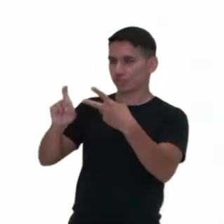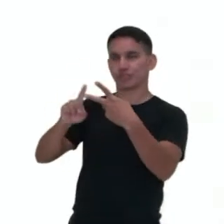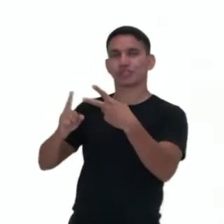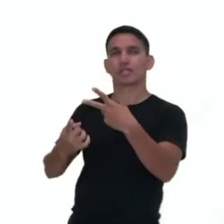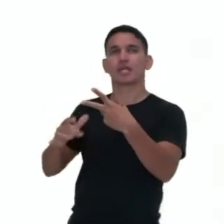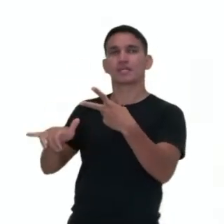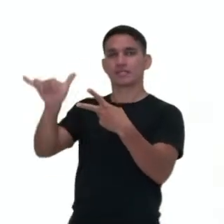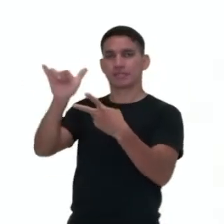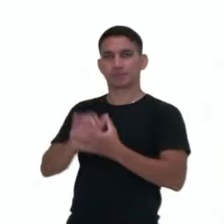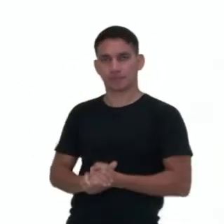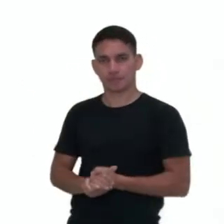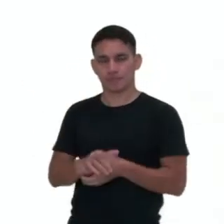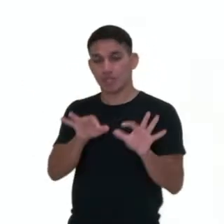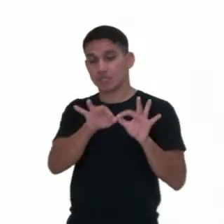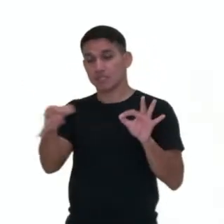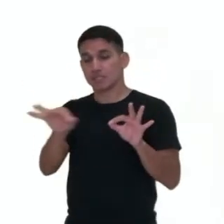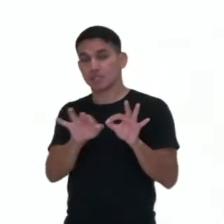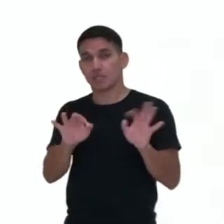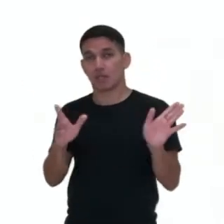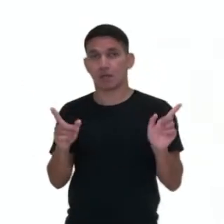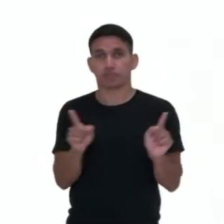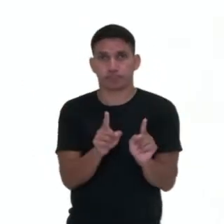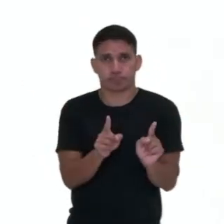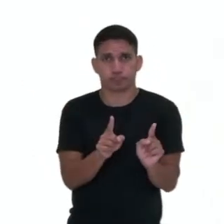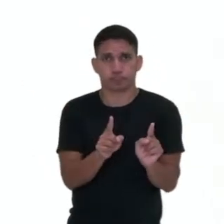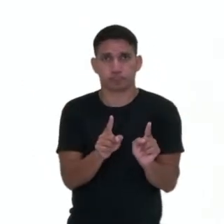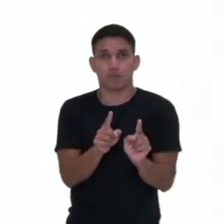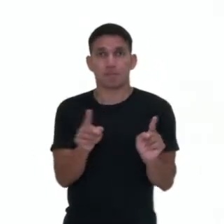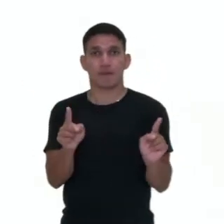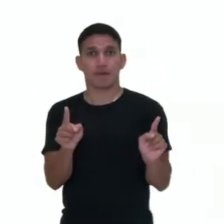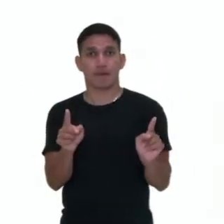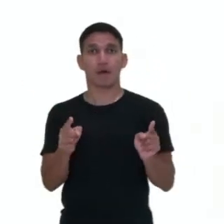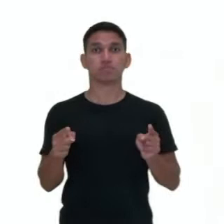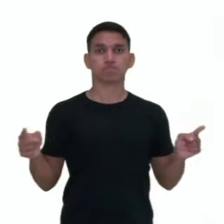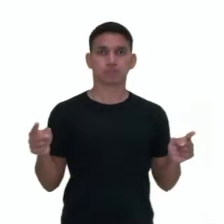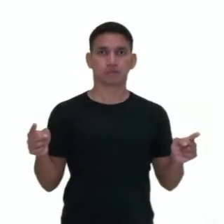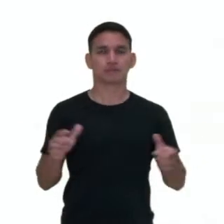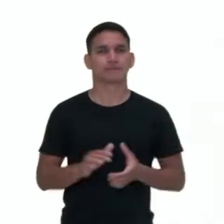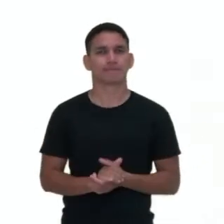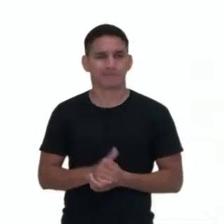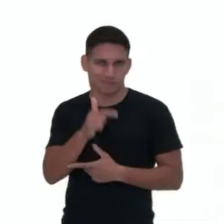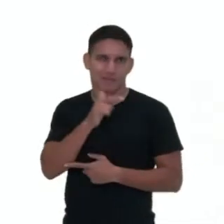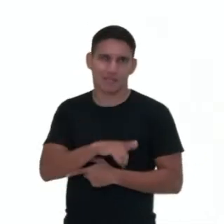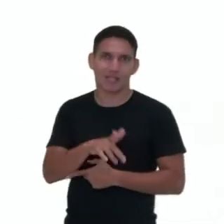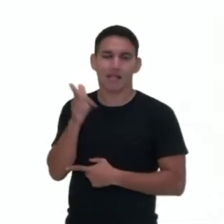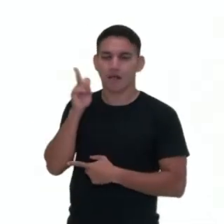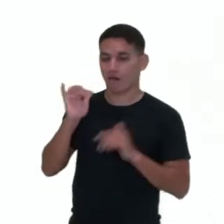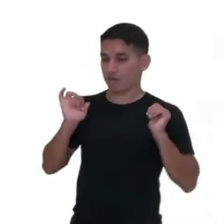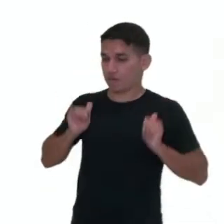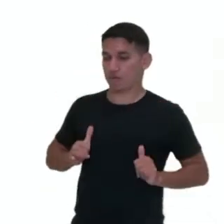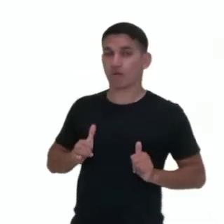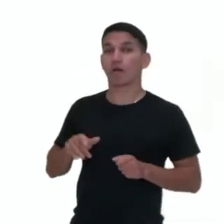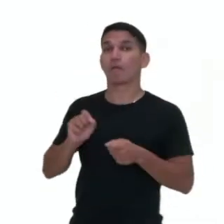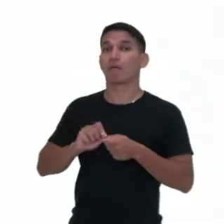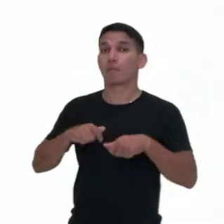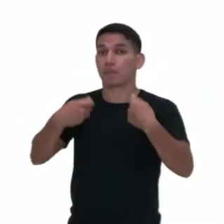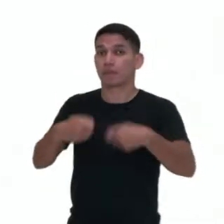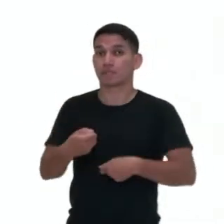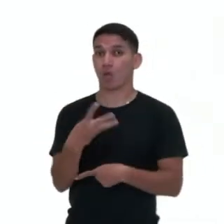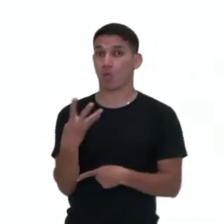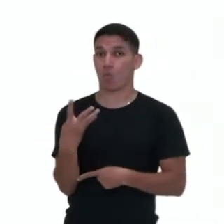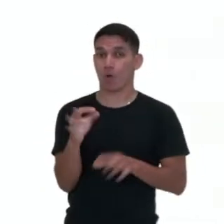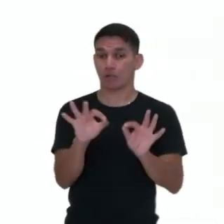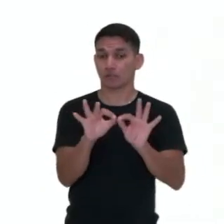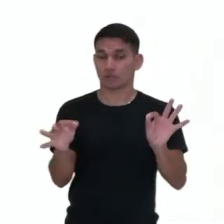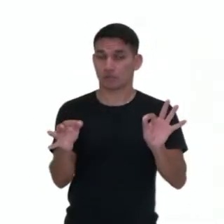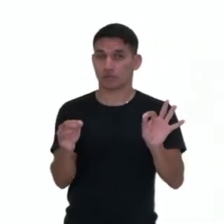Y, zíper pequeno, zíper médio e zíper grande. Para construir o modelo X, eu preciso de 4 zíper